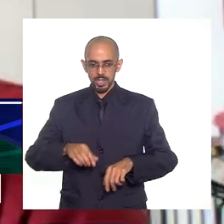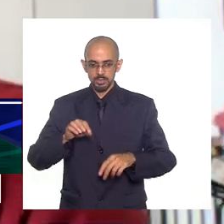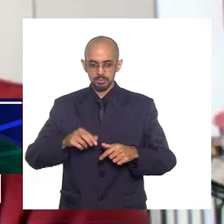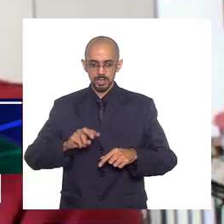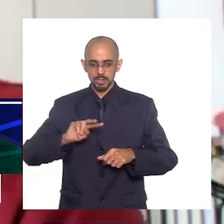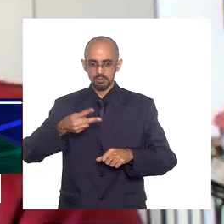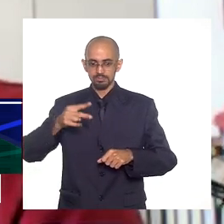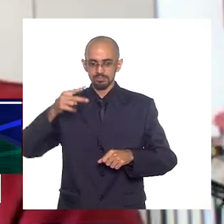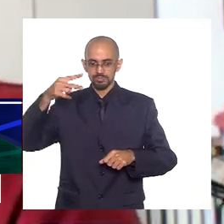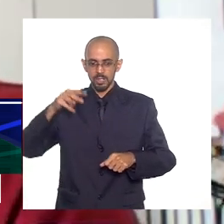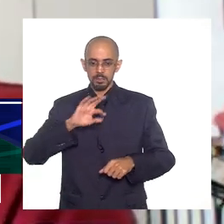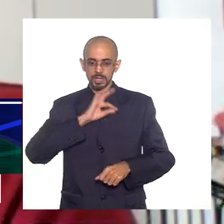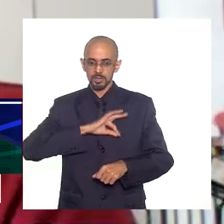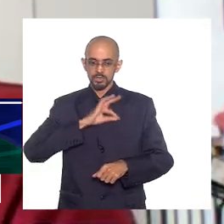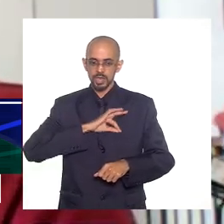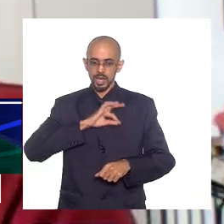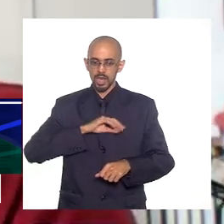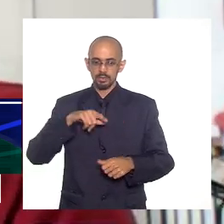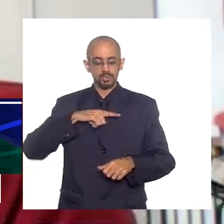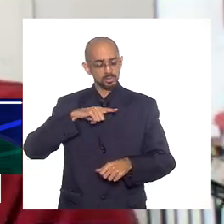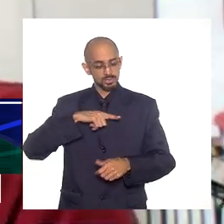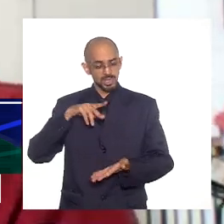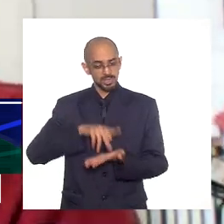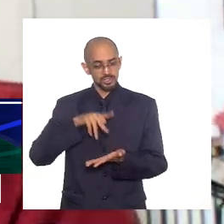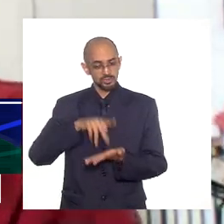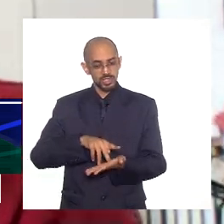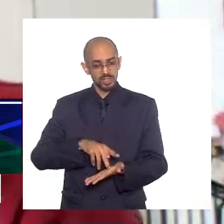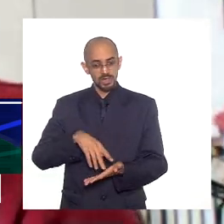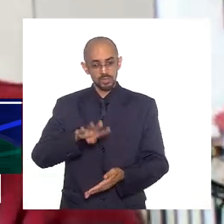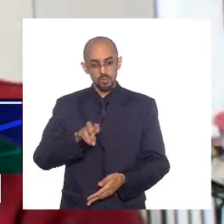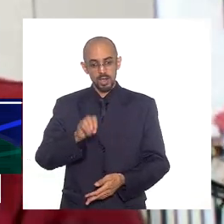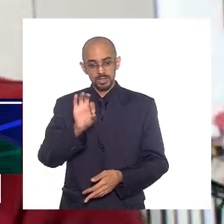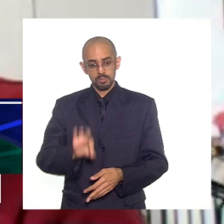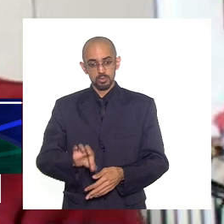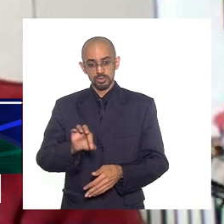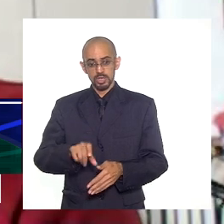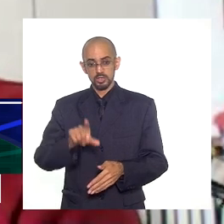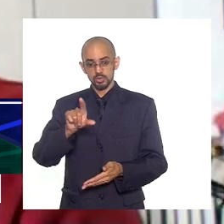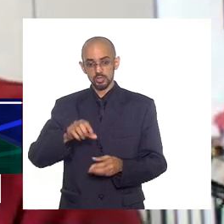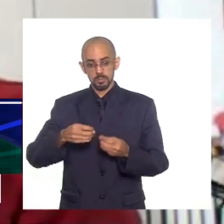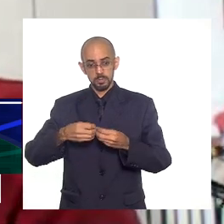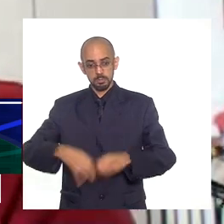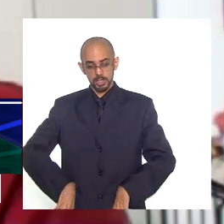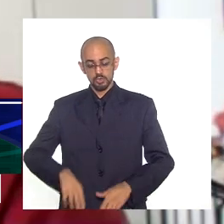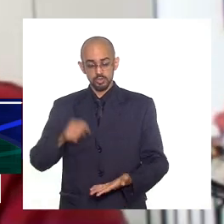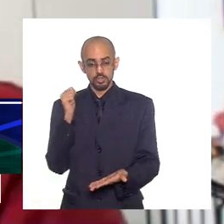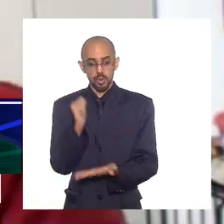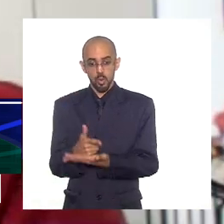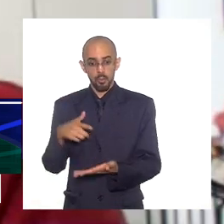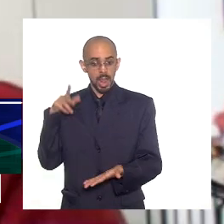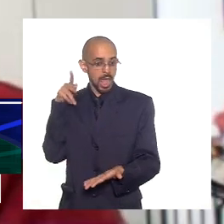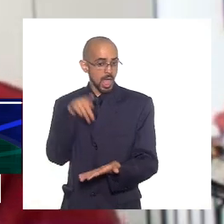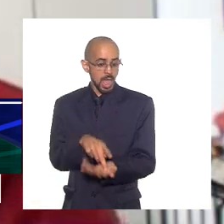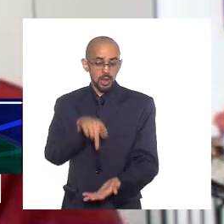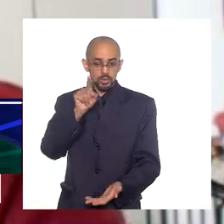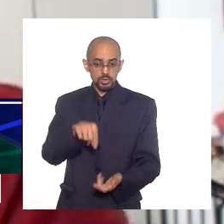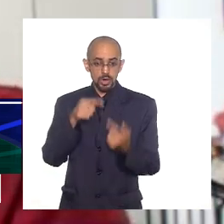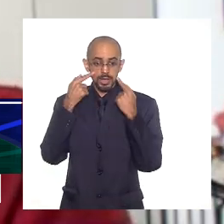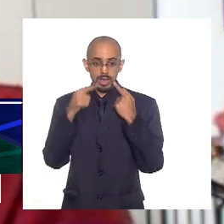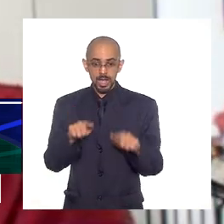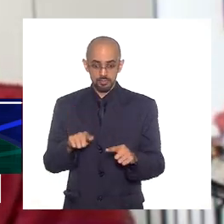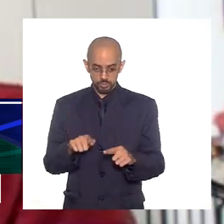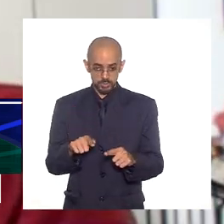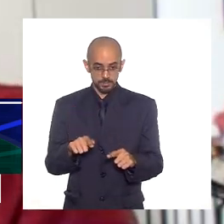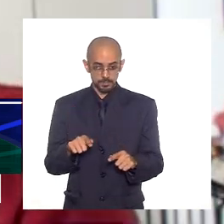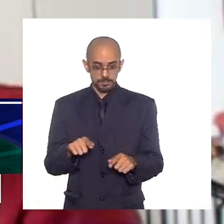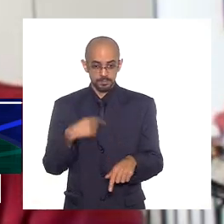de 40% na sua remuneração, na sua capacidade de compra real, o que é muito grave. A